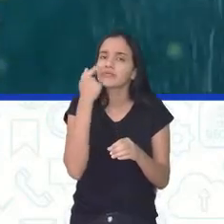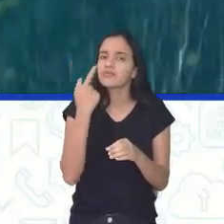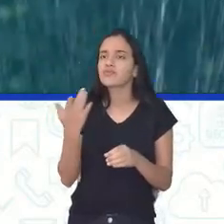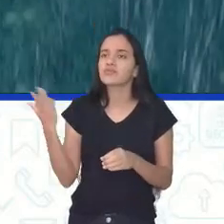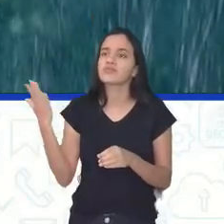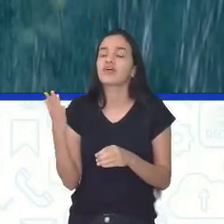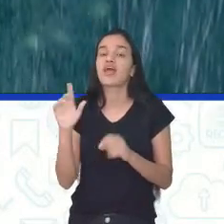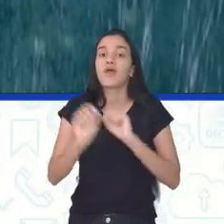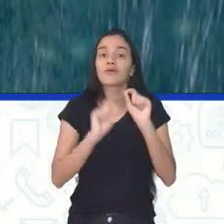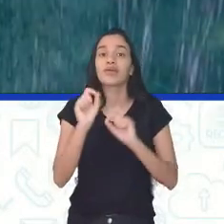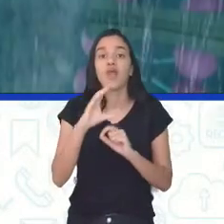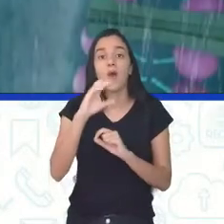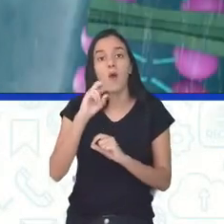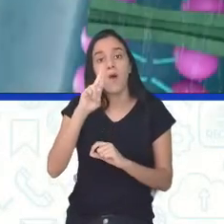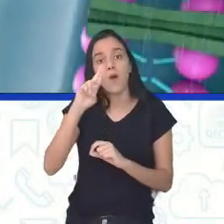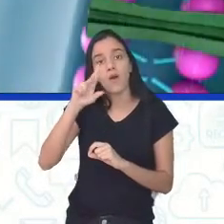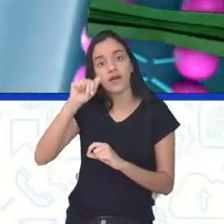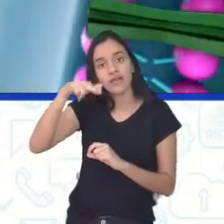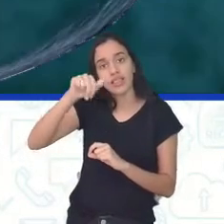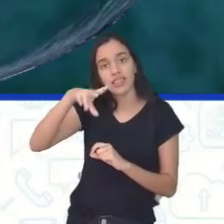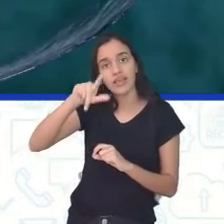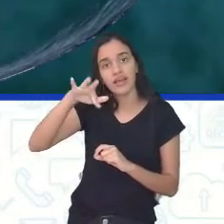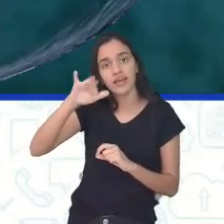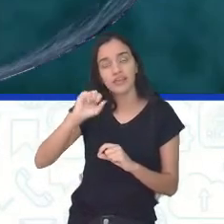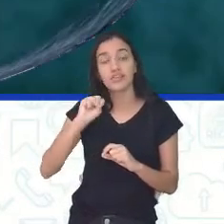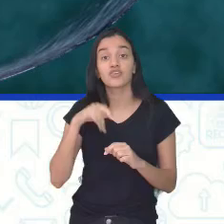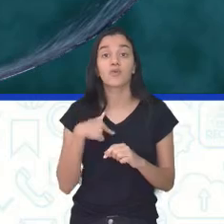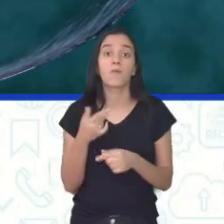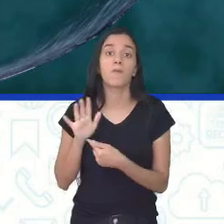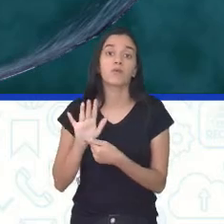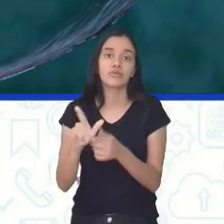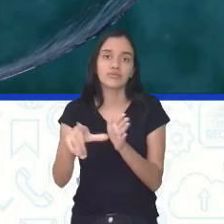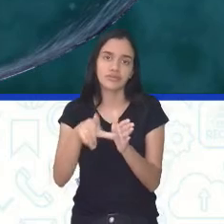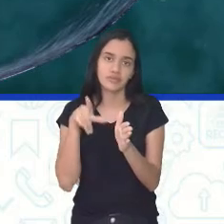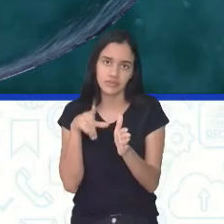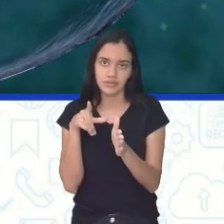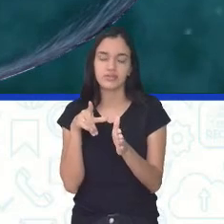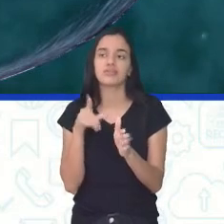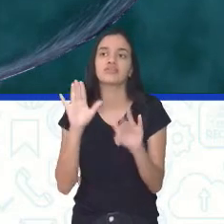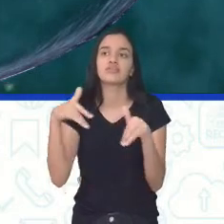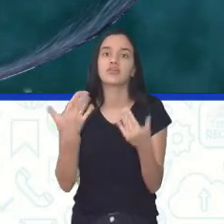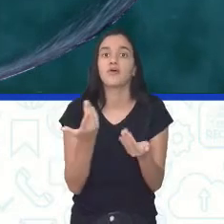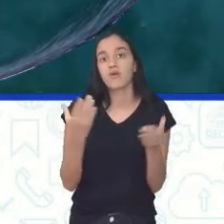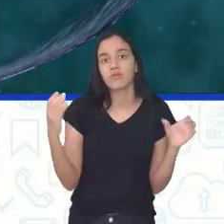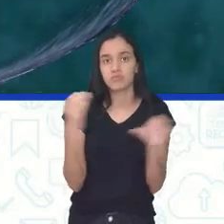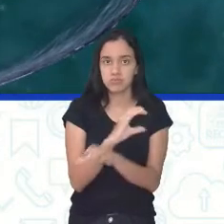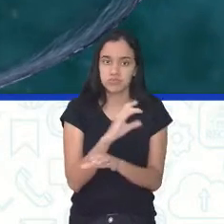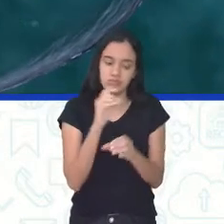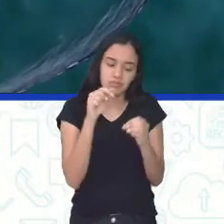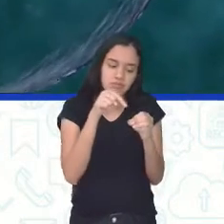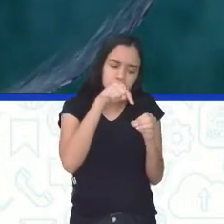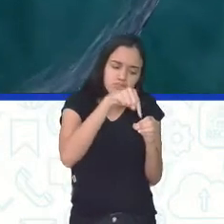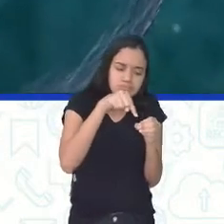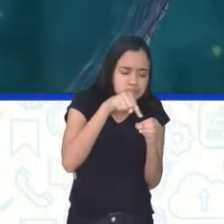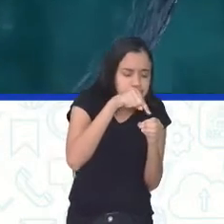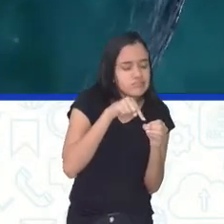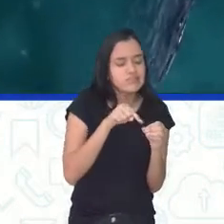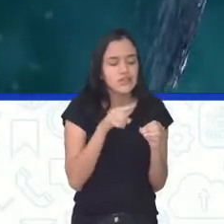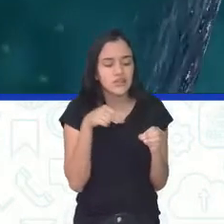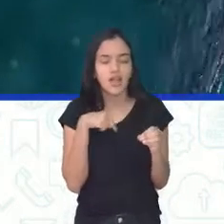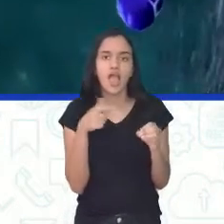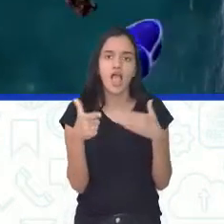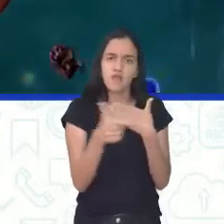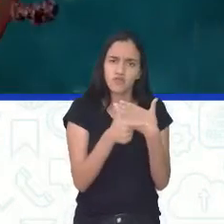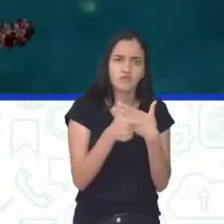essas organelas que eu mostrei no slide anterior. Então, veja como a nossa célula ela é bem preenchida. E nela acontecem muitas